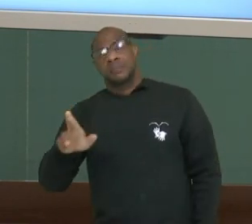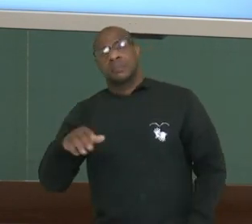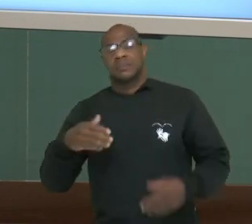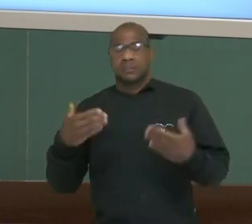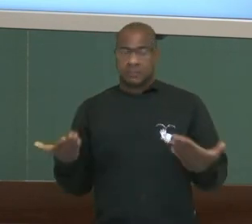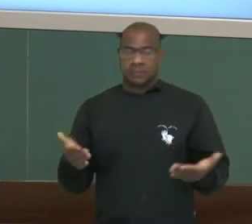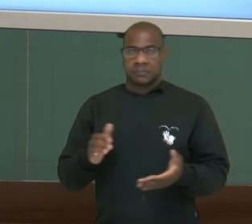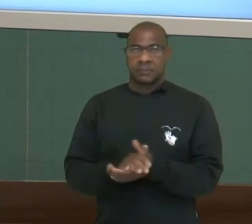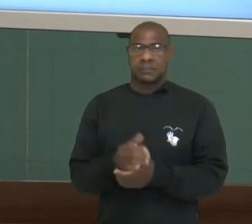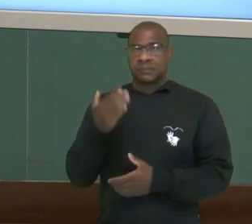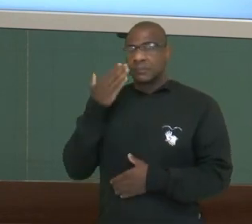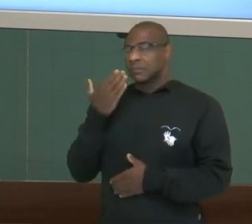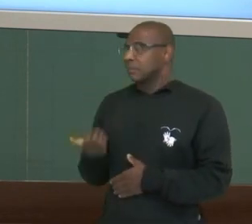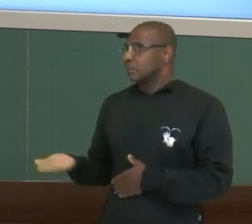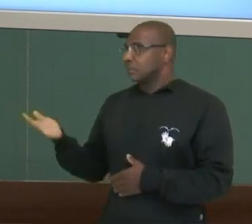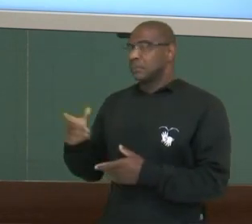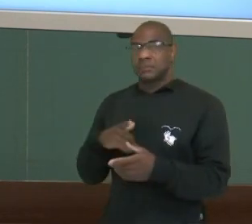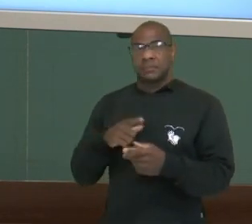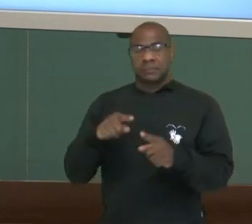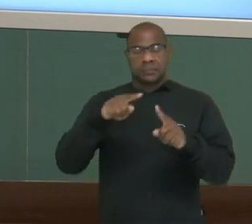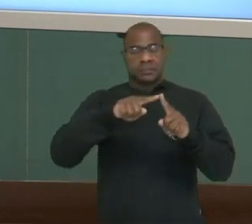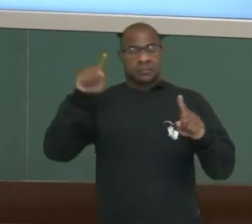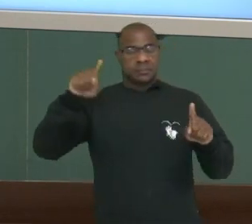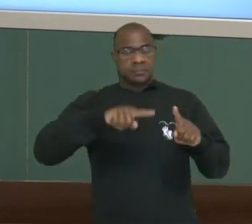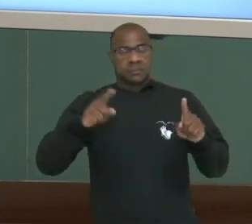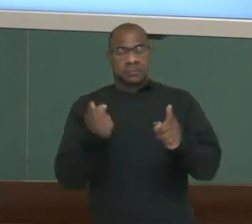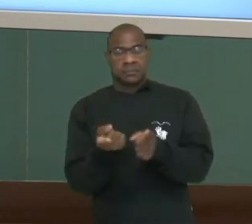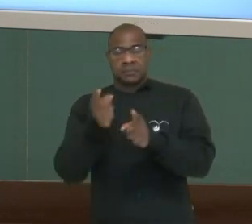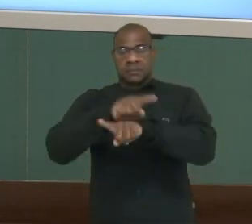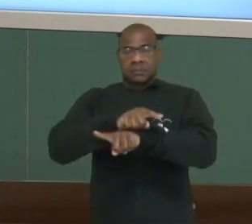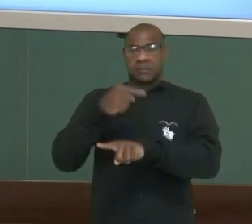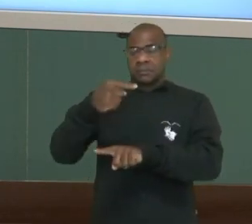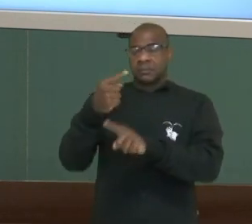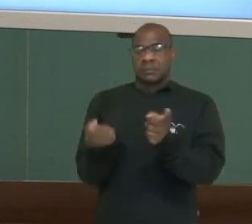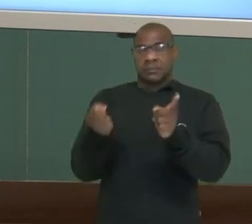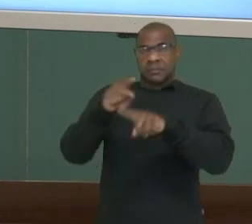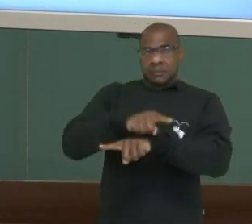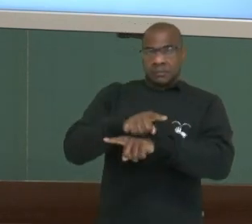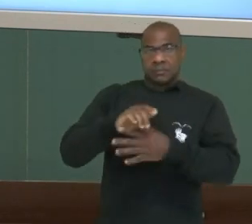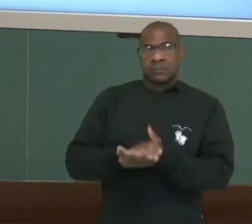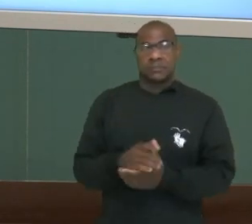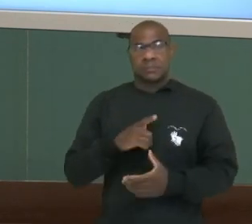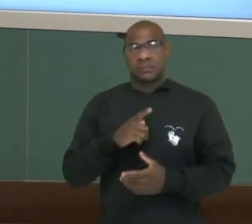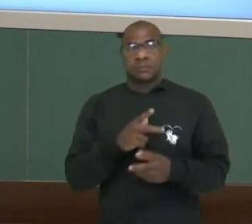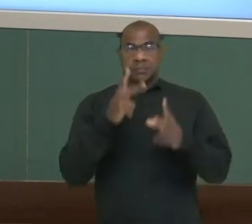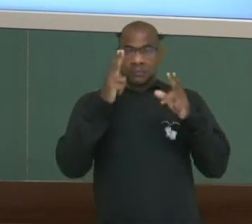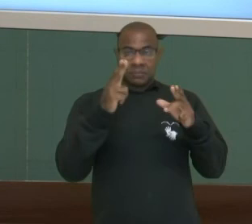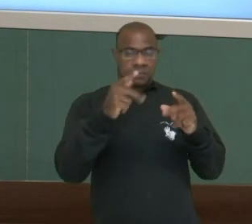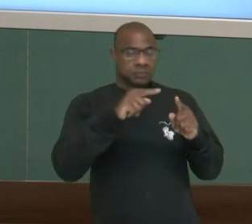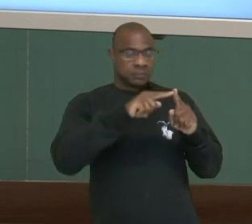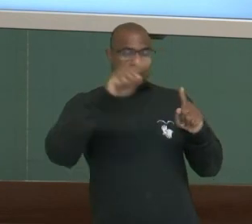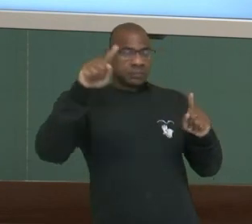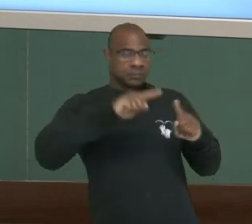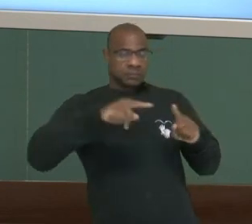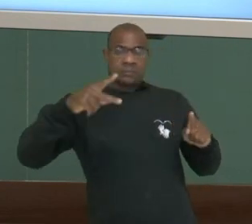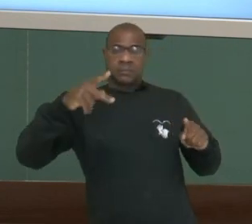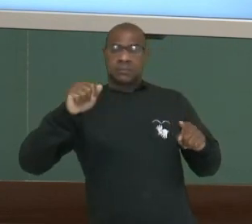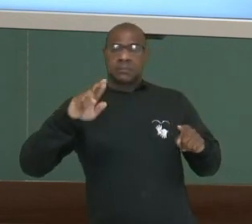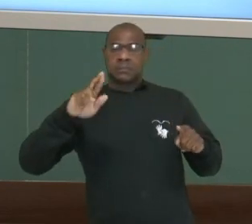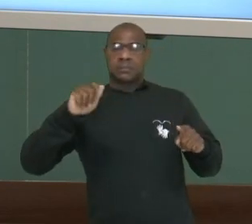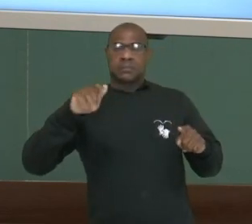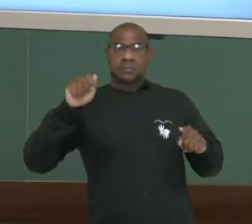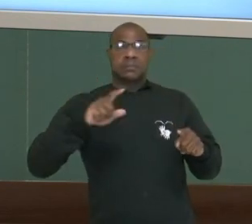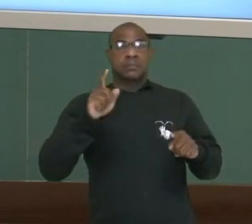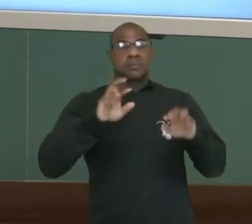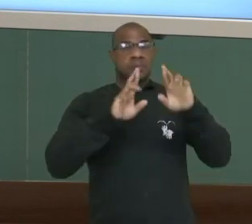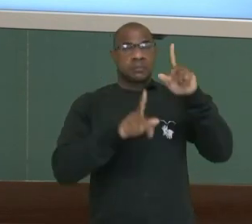menos o inverso da outra. Lembrando que o coeficiente angular, quando são iguais, elas são paralelas, e quando eles são diferentes,